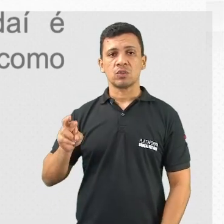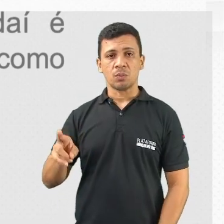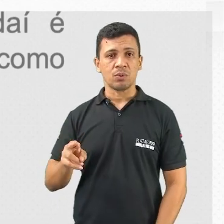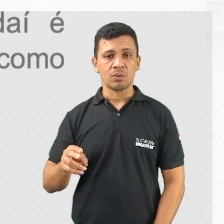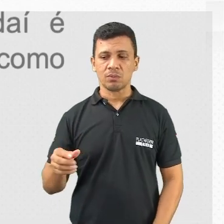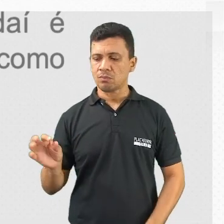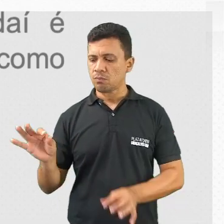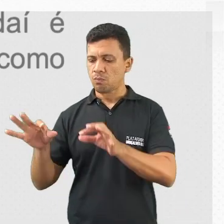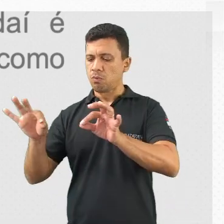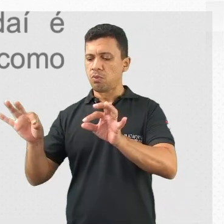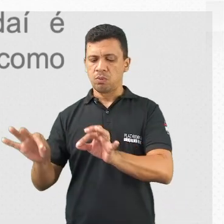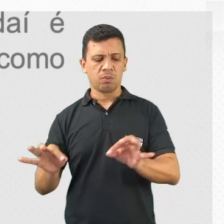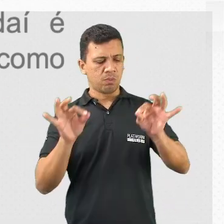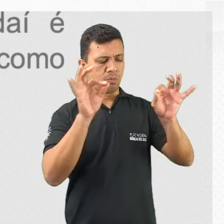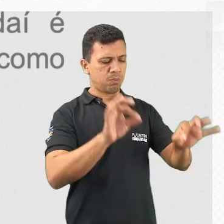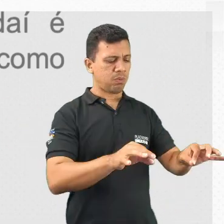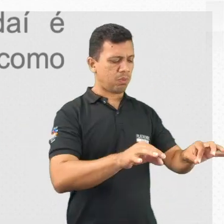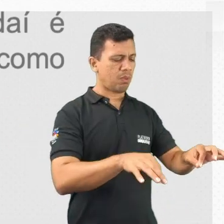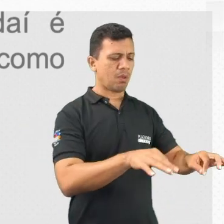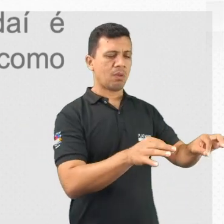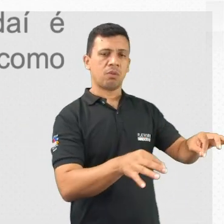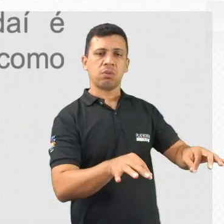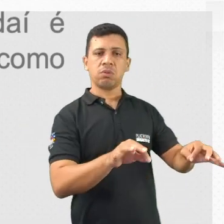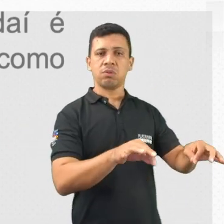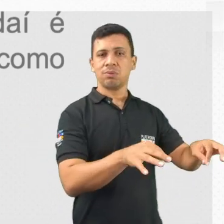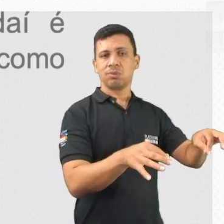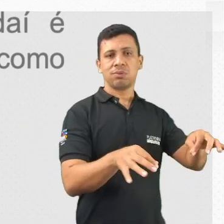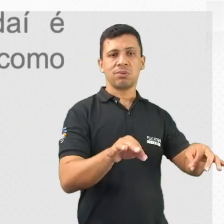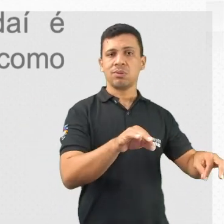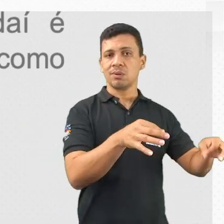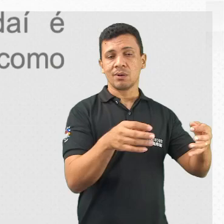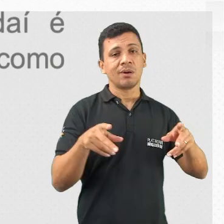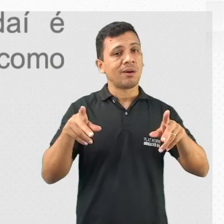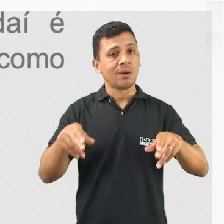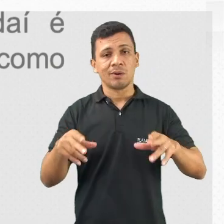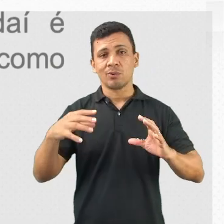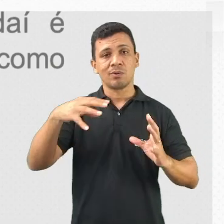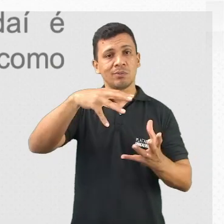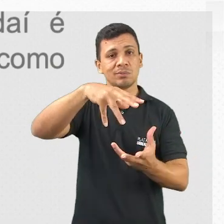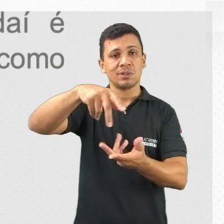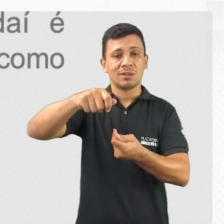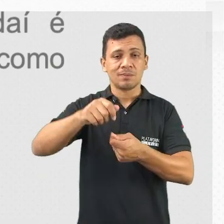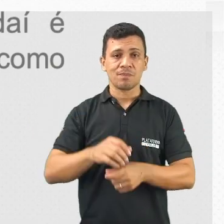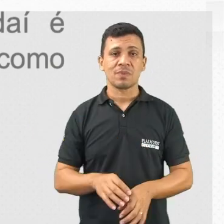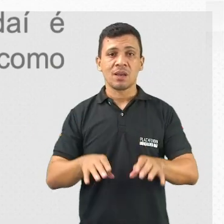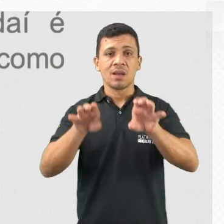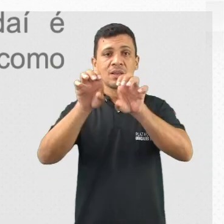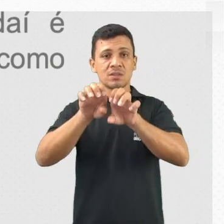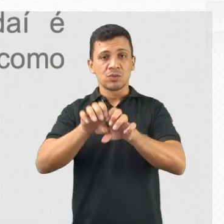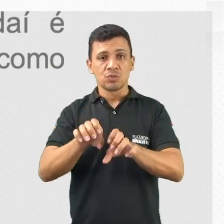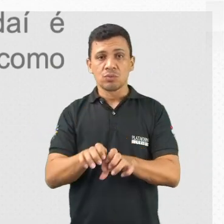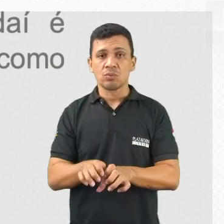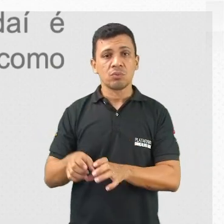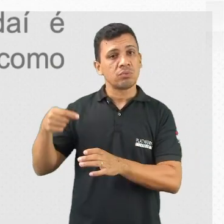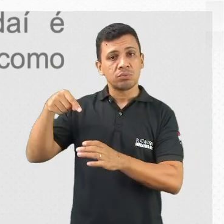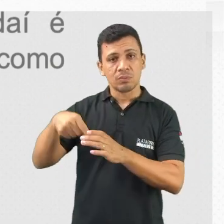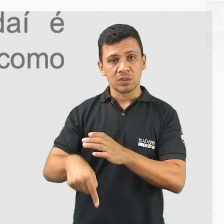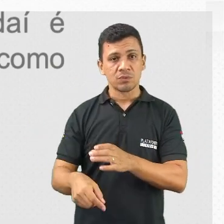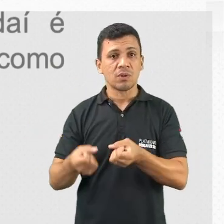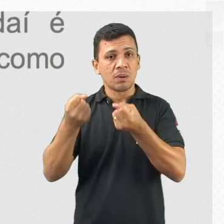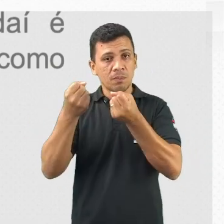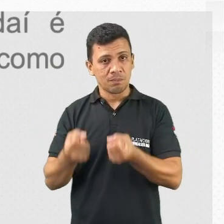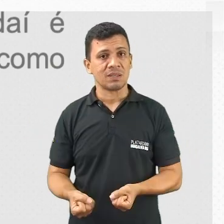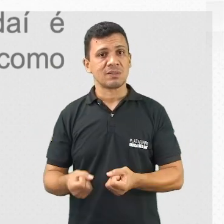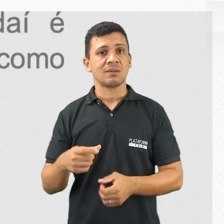A mesma coisa acontece com o nosso planeta. As estruturas ao interior do nosso planeta que tendem a se concentrar no fundo são as estruturas mais pesadas e